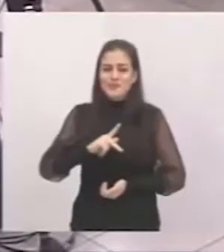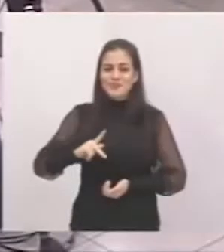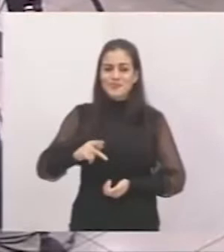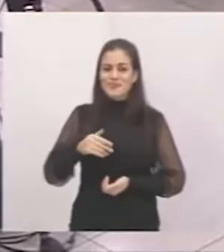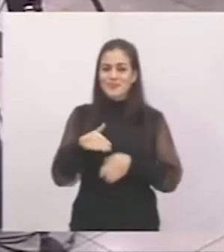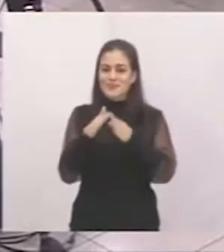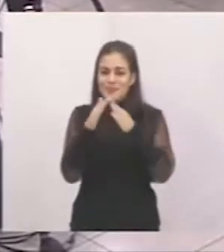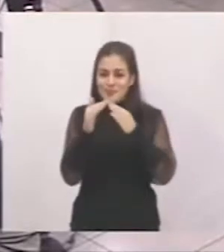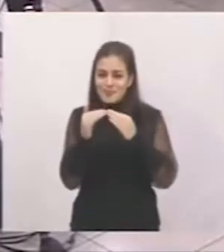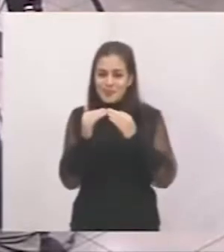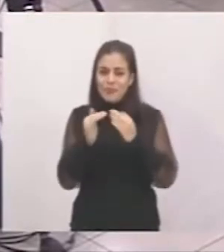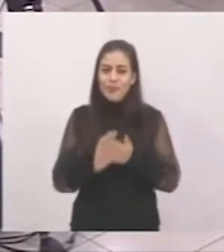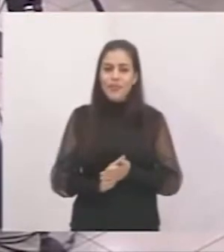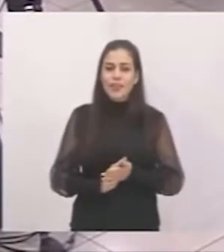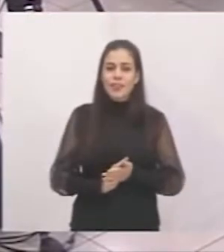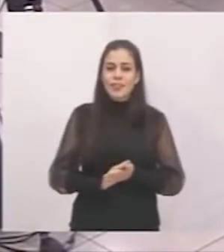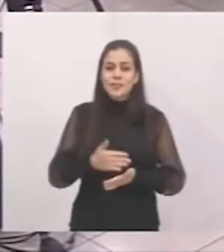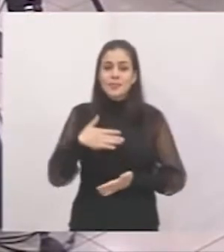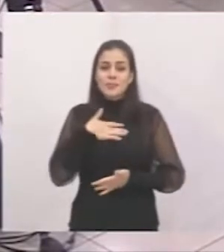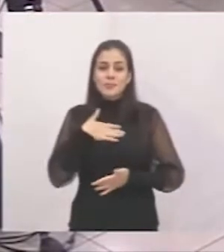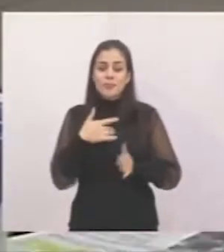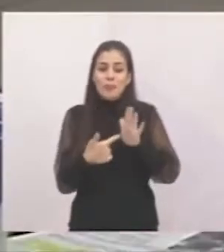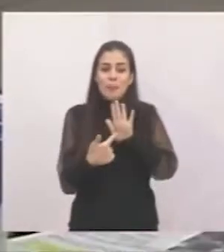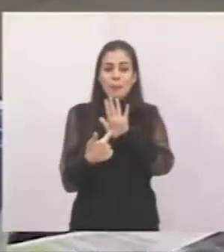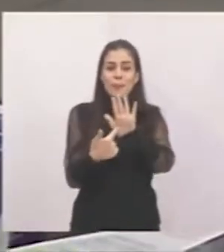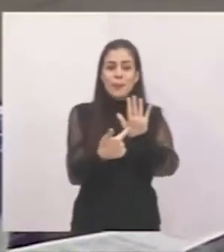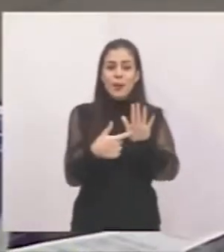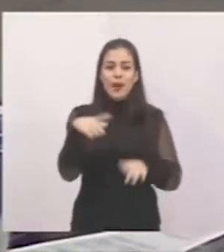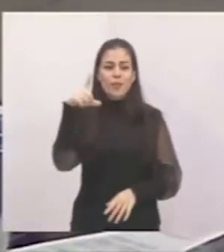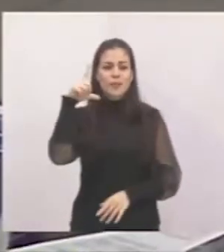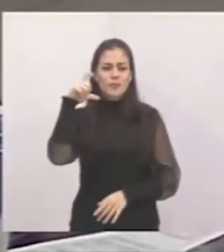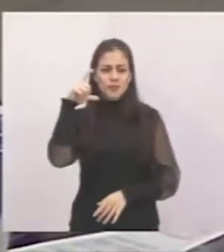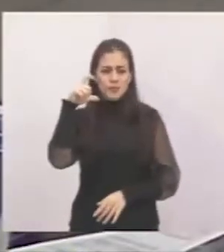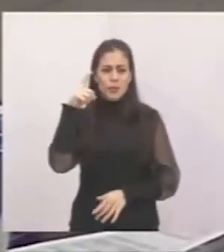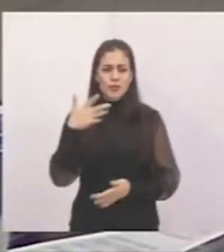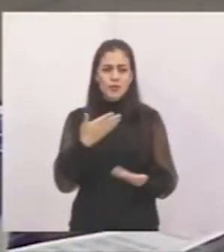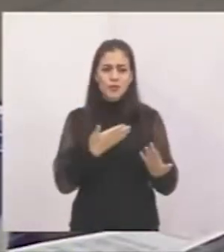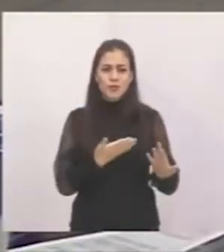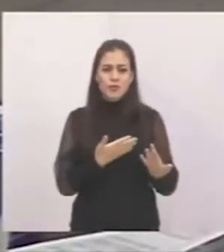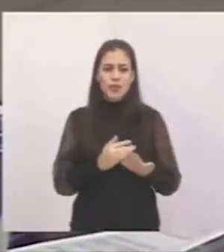eu gostaria de mostrar essa foto aqui ó essa